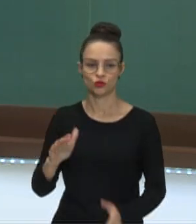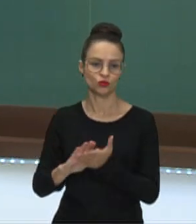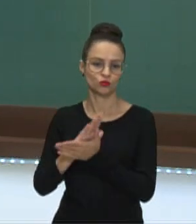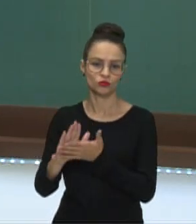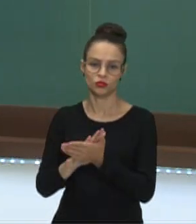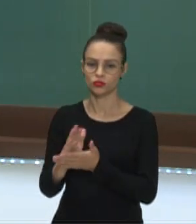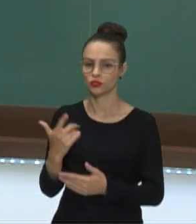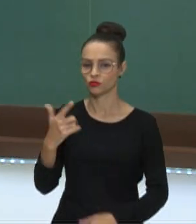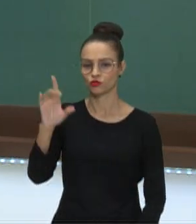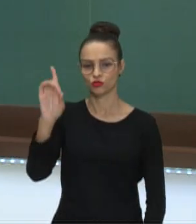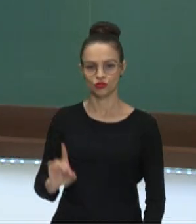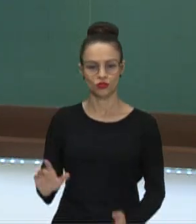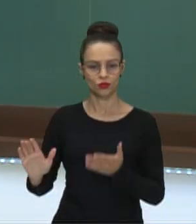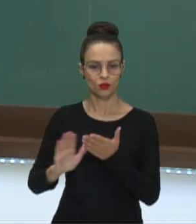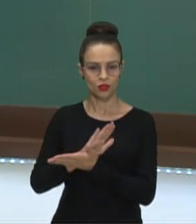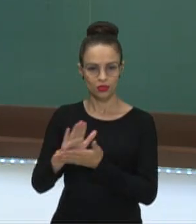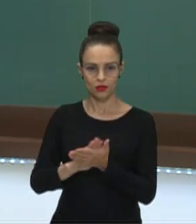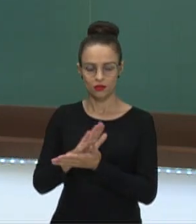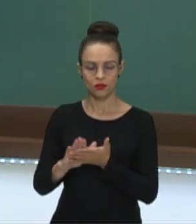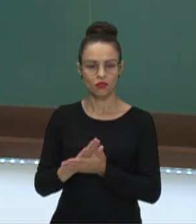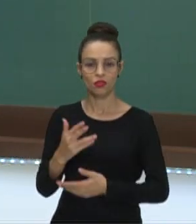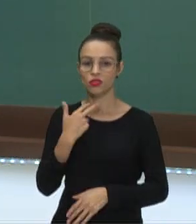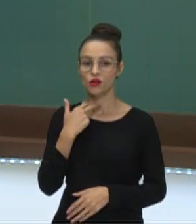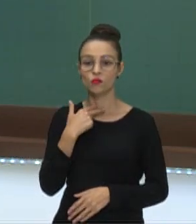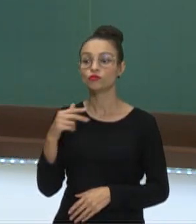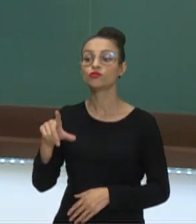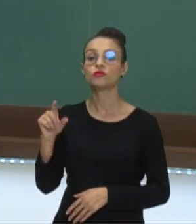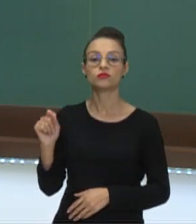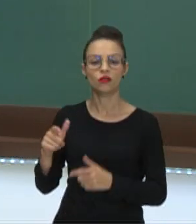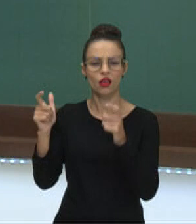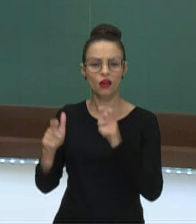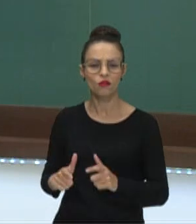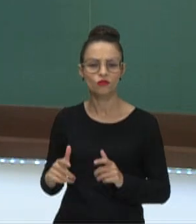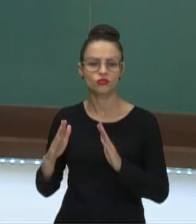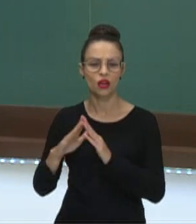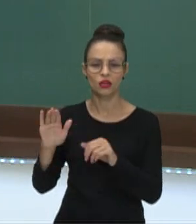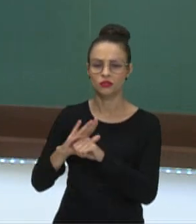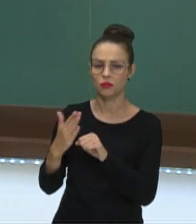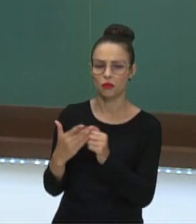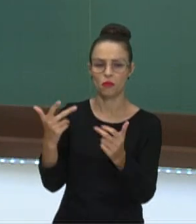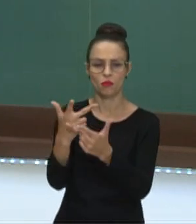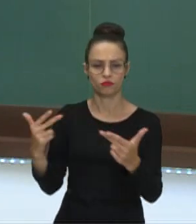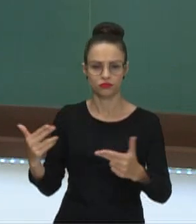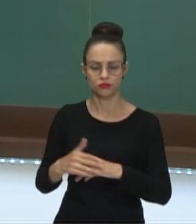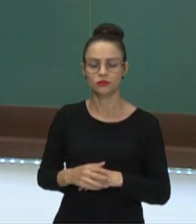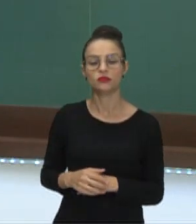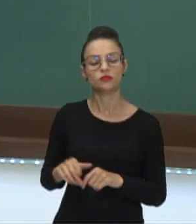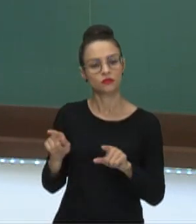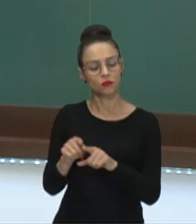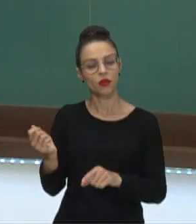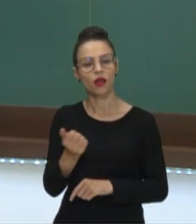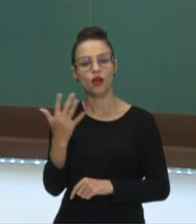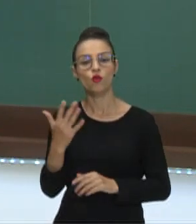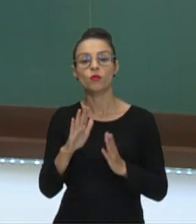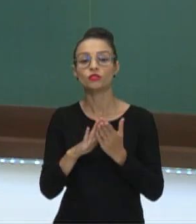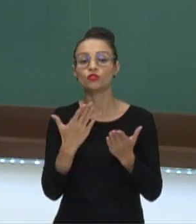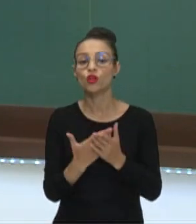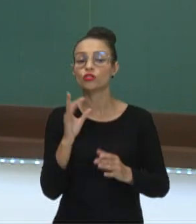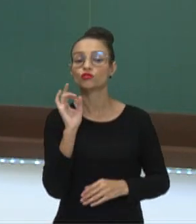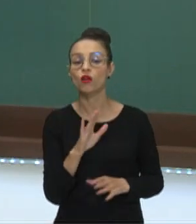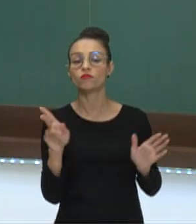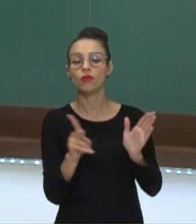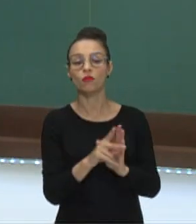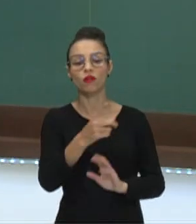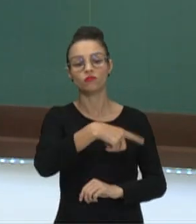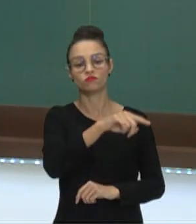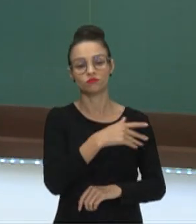não tinham direito a nada. Não poderiam nem mesmo escolher onde morar e assim por diante. Algumas escolas eram apenas para